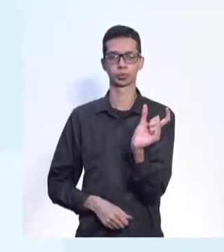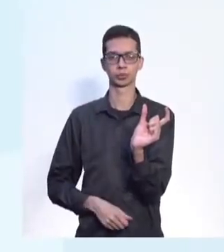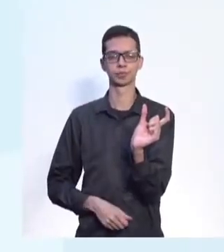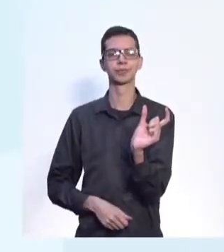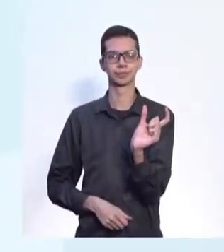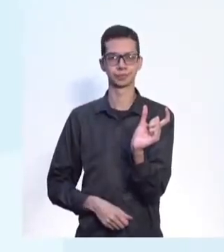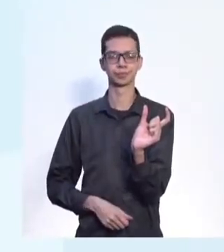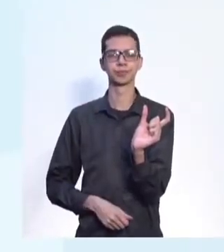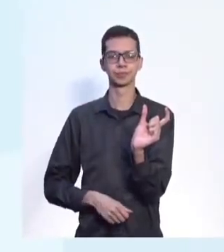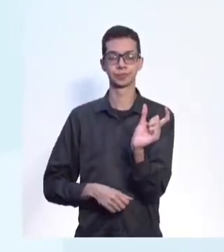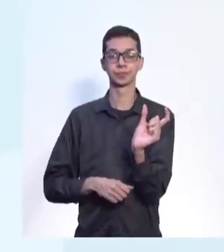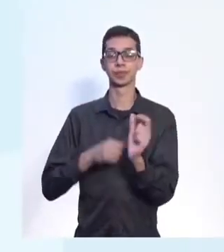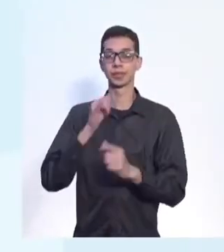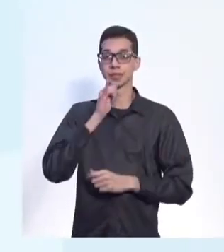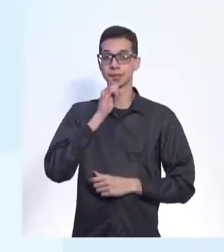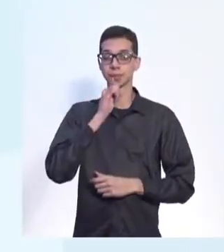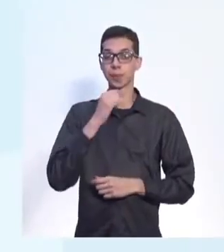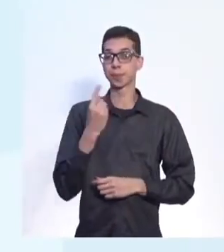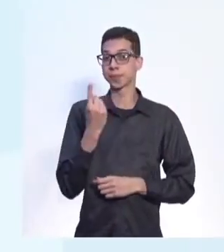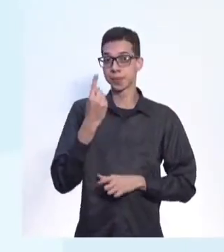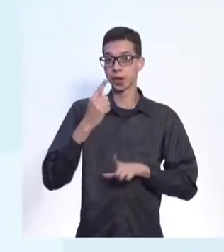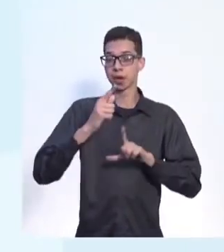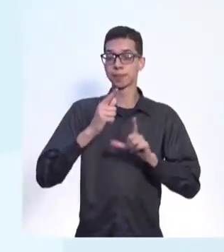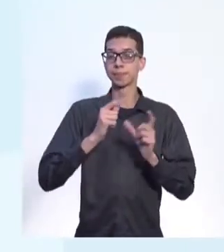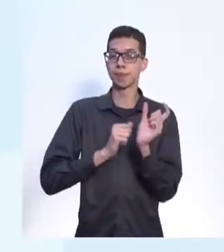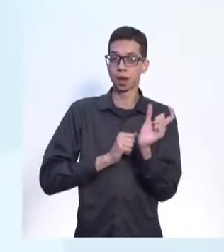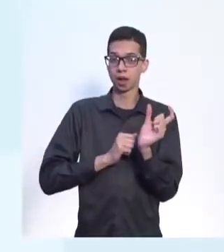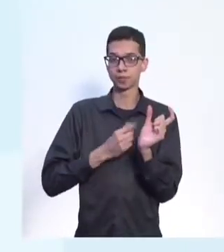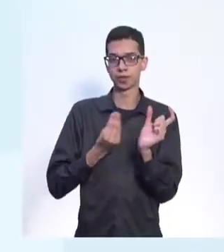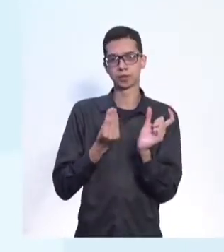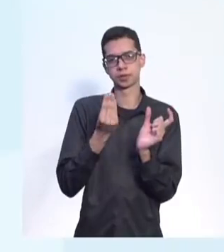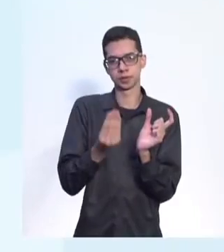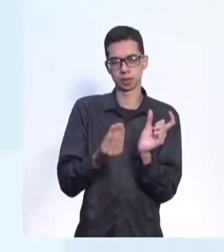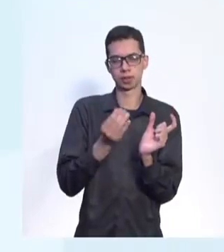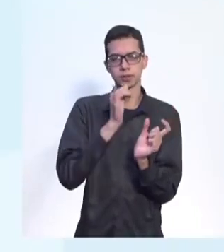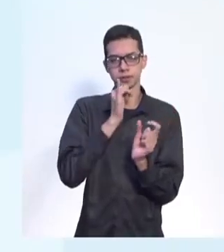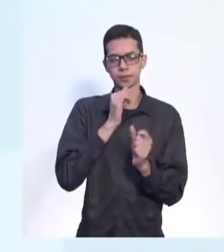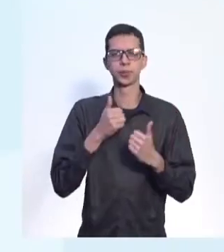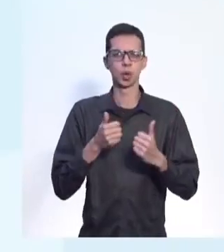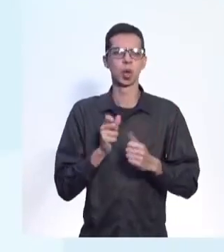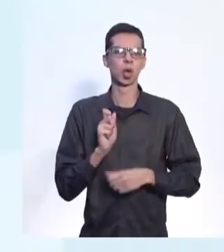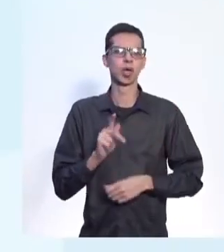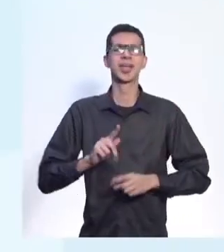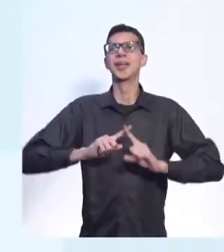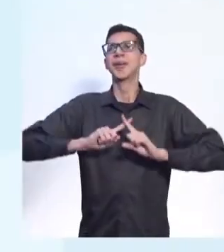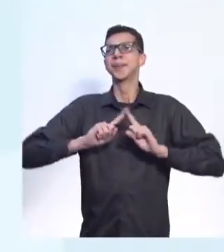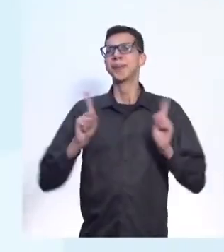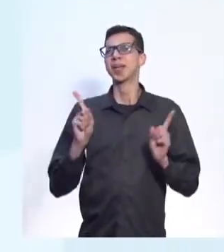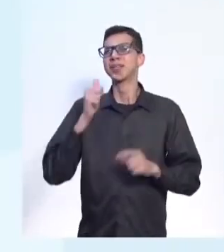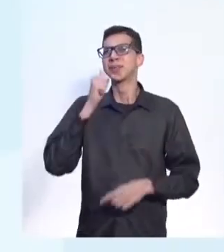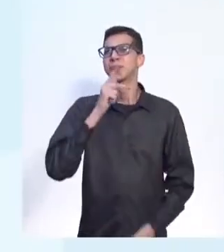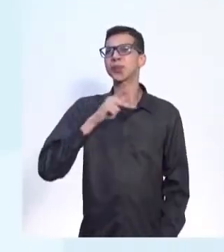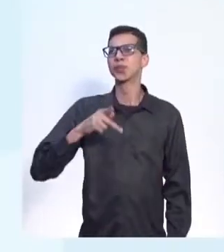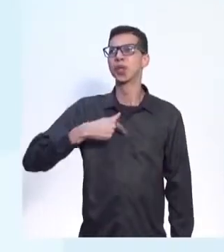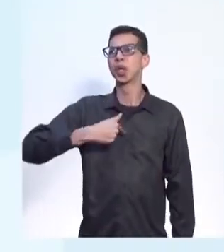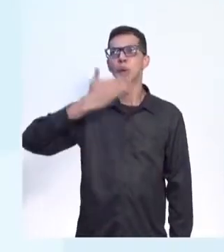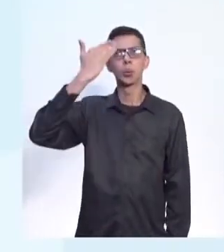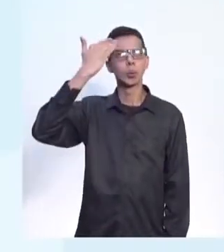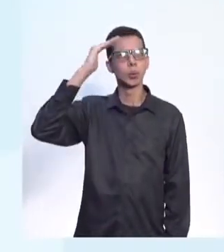tinha na primeira palavra que foi dada. Bom, aí você fala assim, professor, não estou entendendo